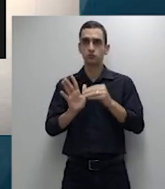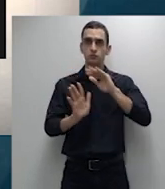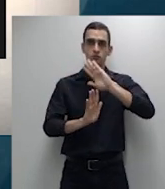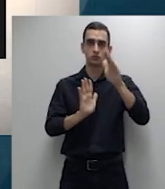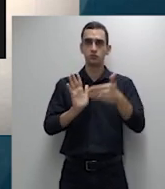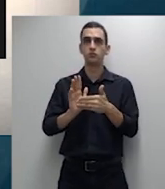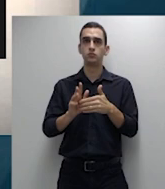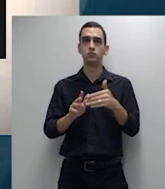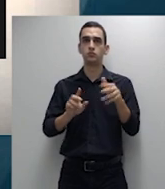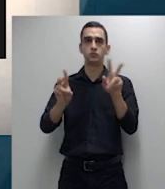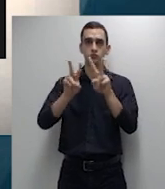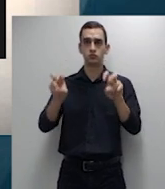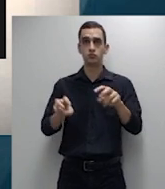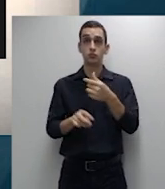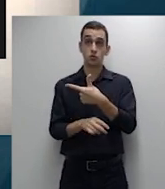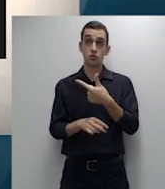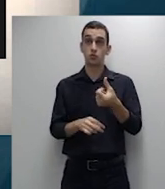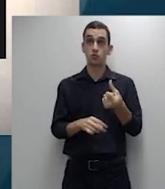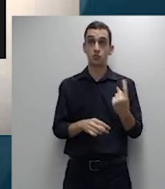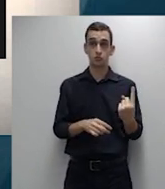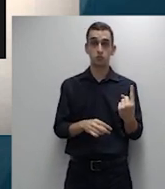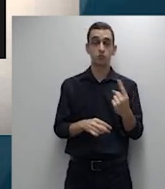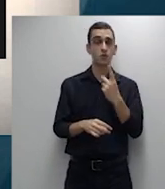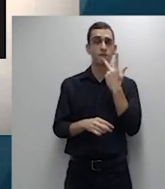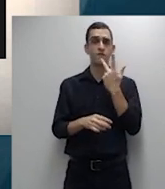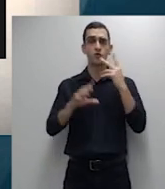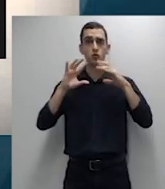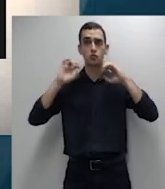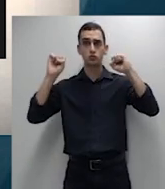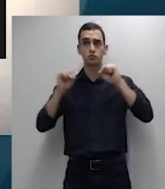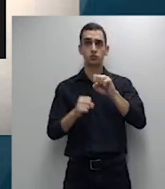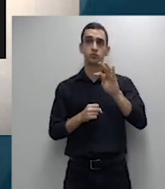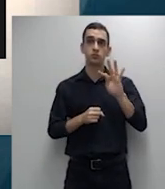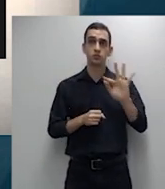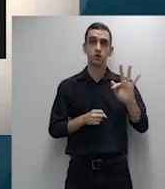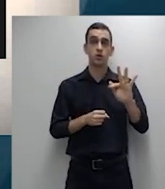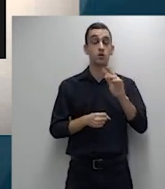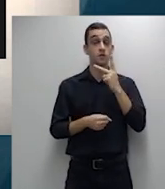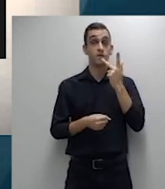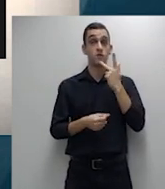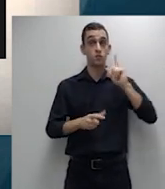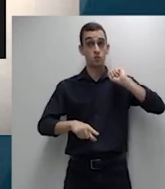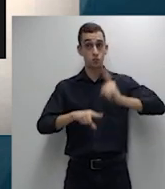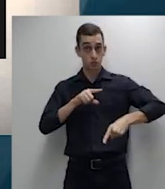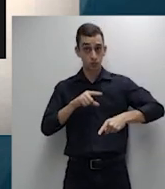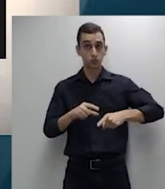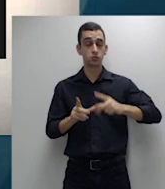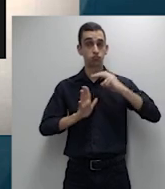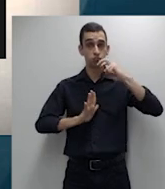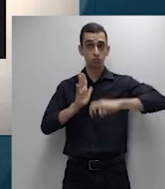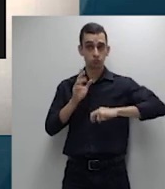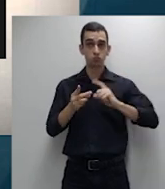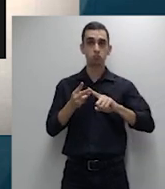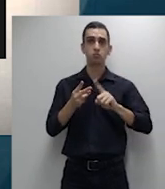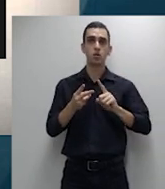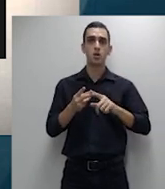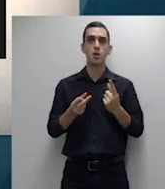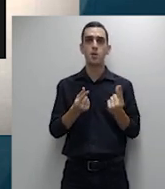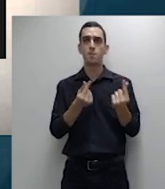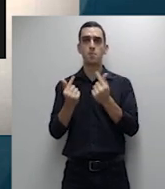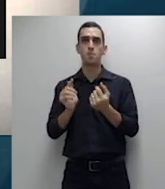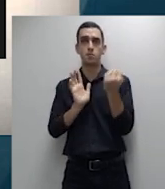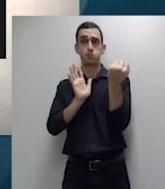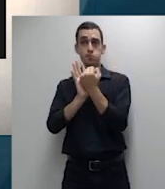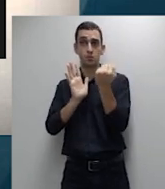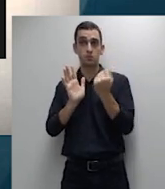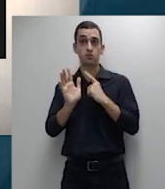tema do irmão e dizem que a new Supreme proibiu a cobrança de taxa é de preço vai saber isso a tratavam de preço não